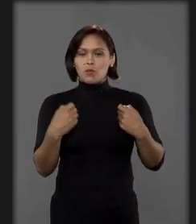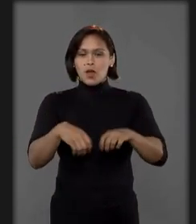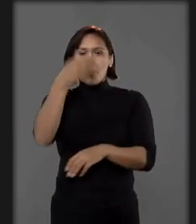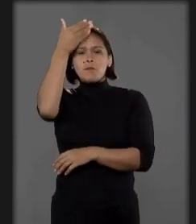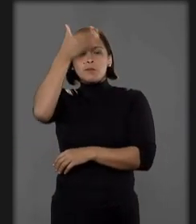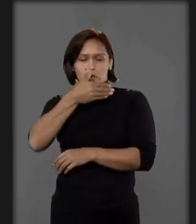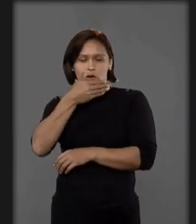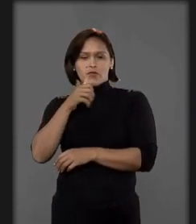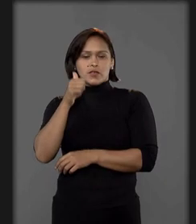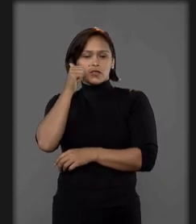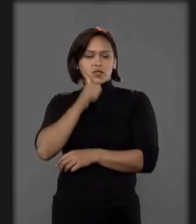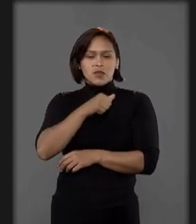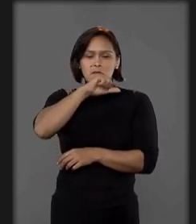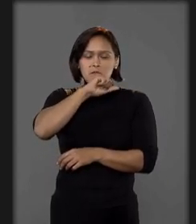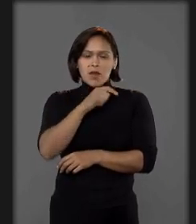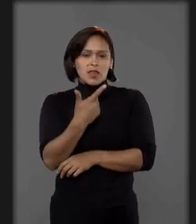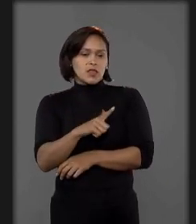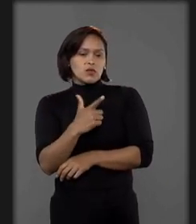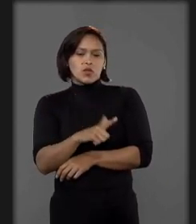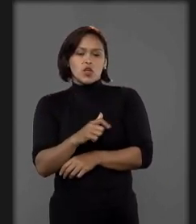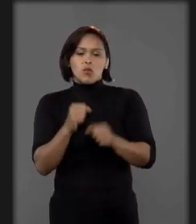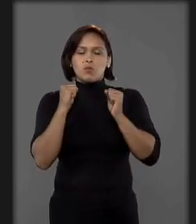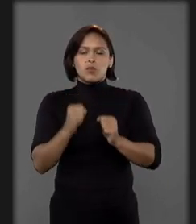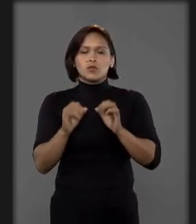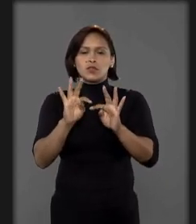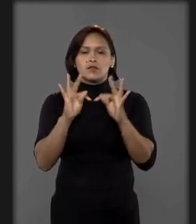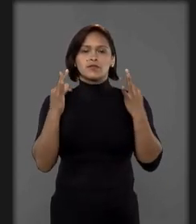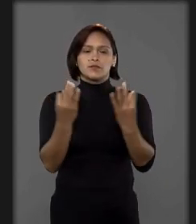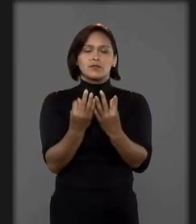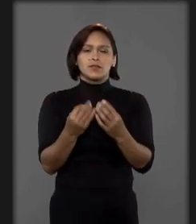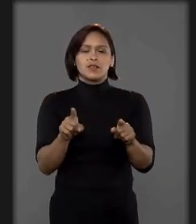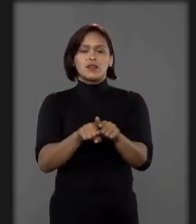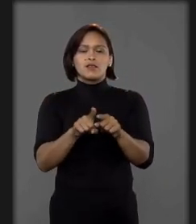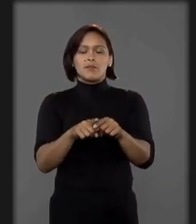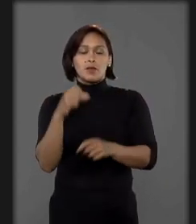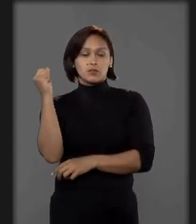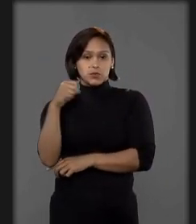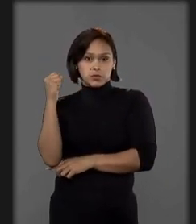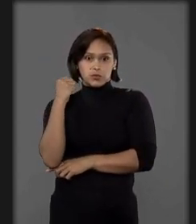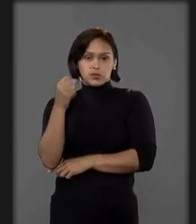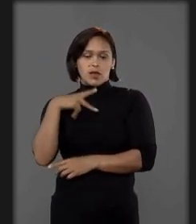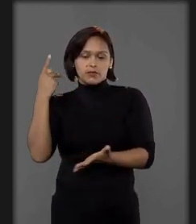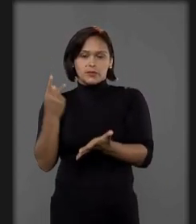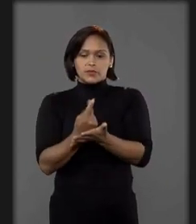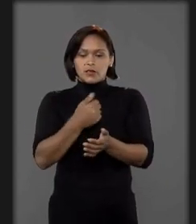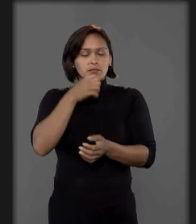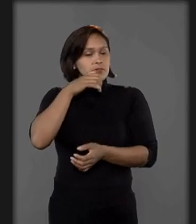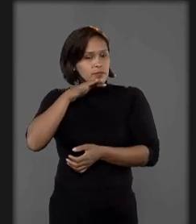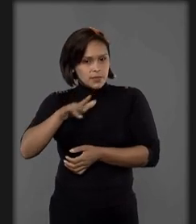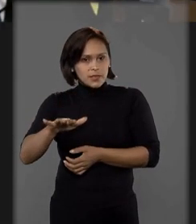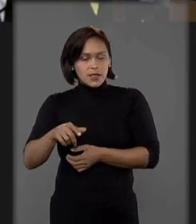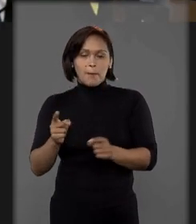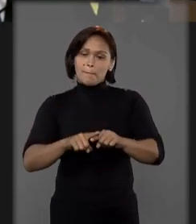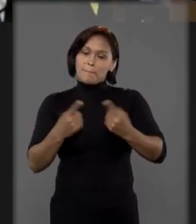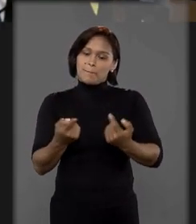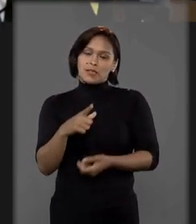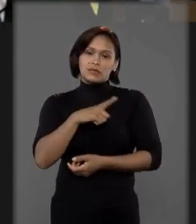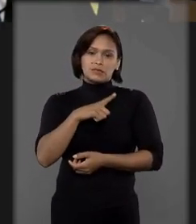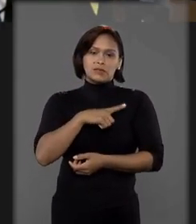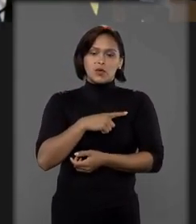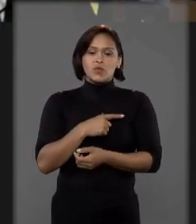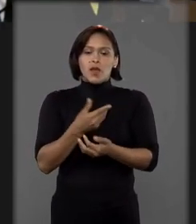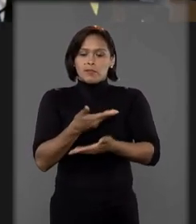prova robusta de que a mãe não possui condições de exercer o poder familiar e que, diante da gravidade da situação das menores, apesar de